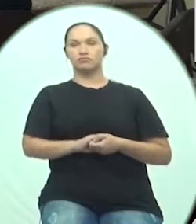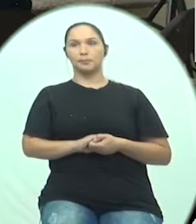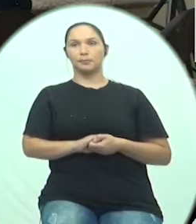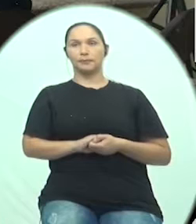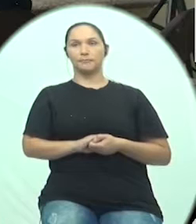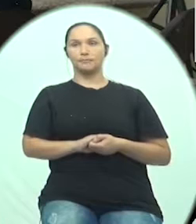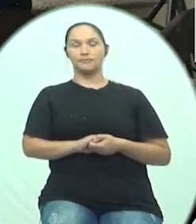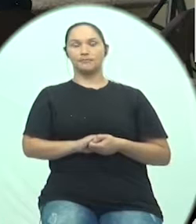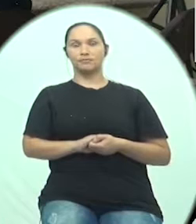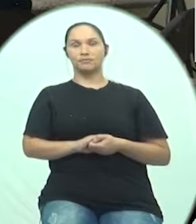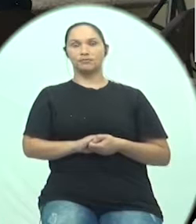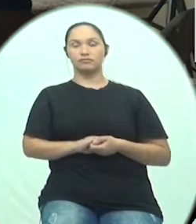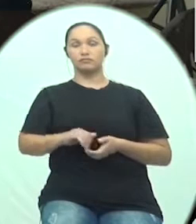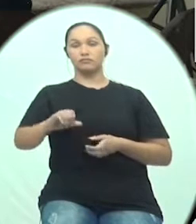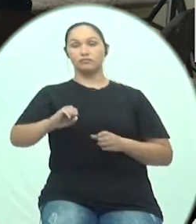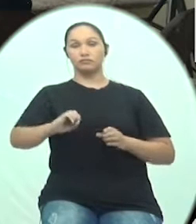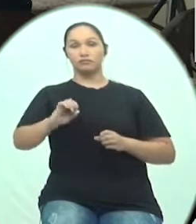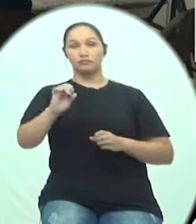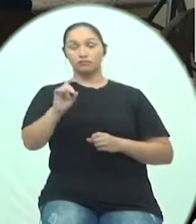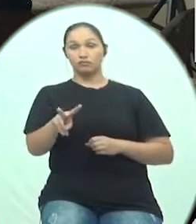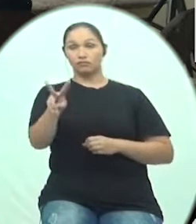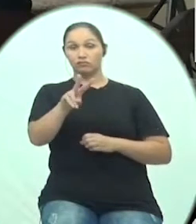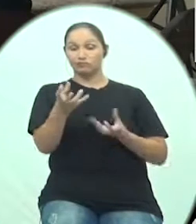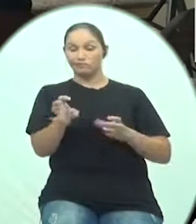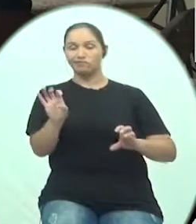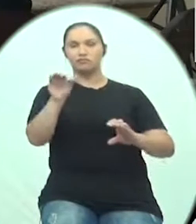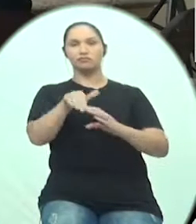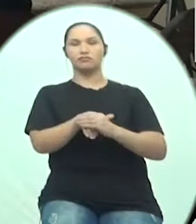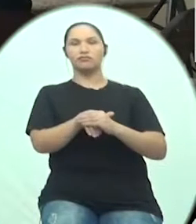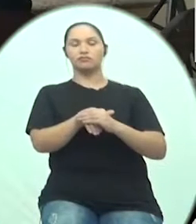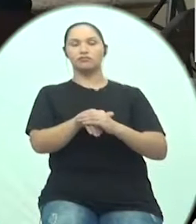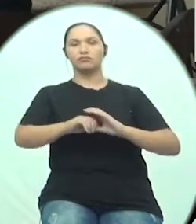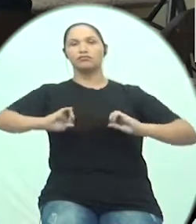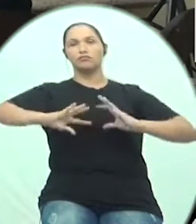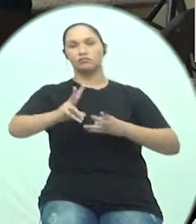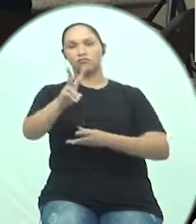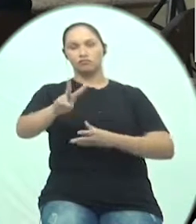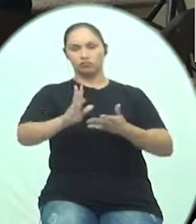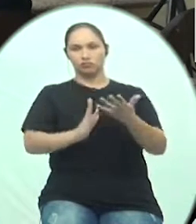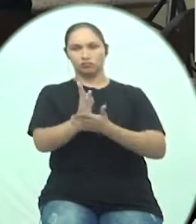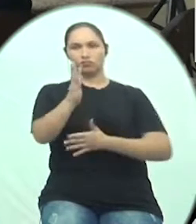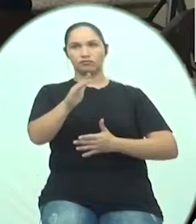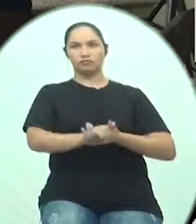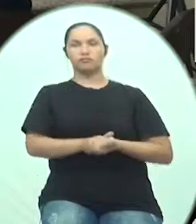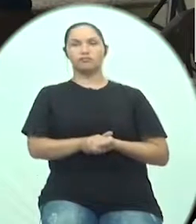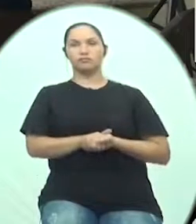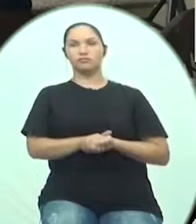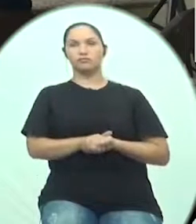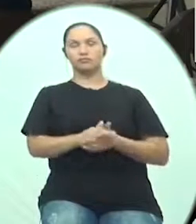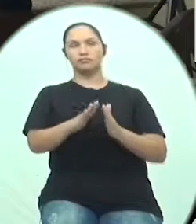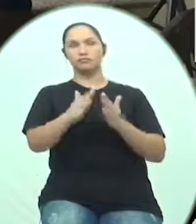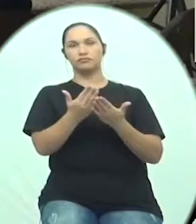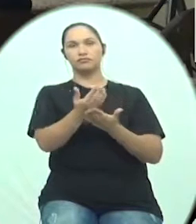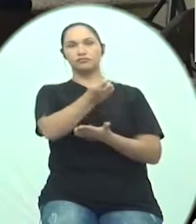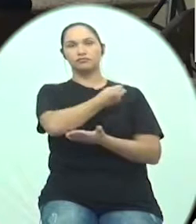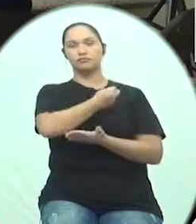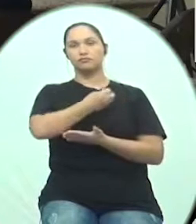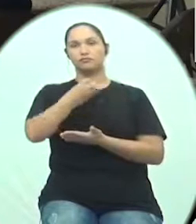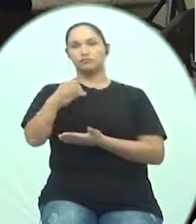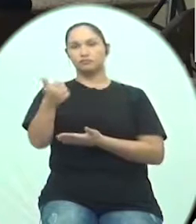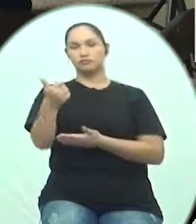votação os favoráveis permaneçam Como estão os contrários se manifestem aprovado por unanimidade requerimento